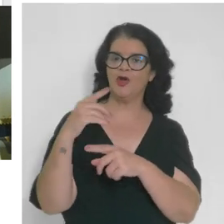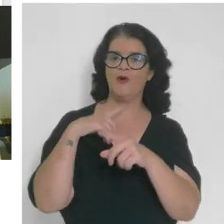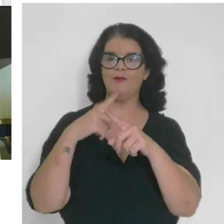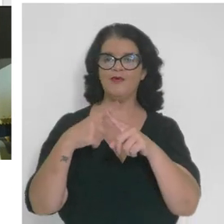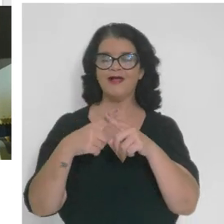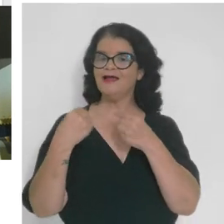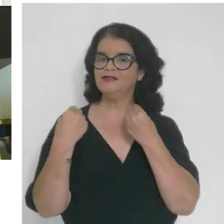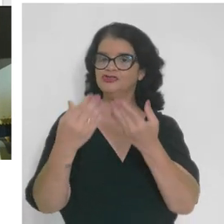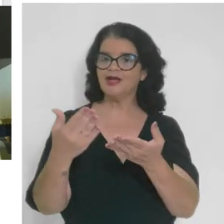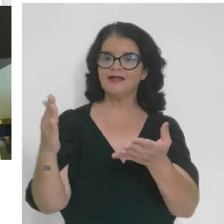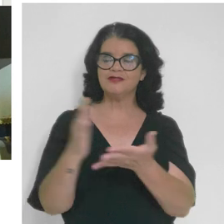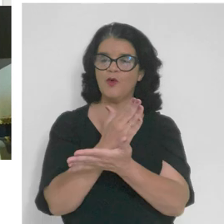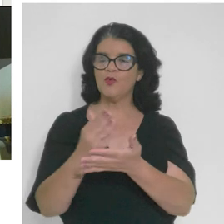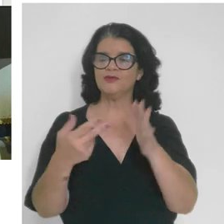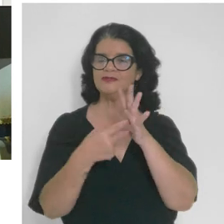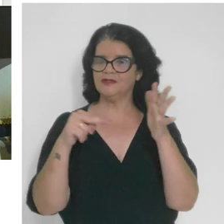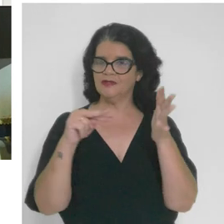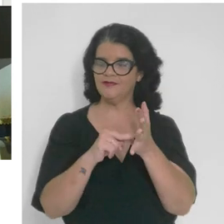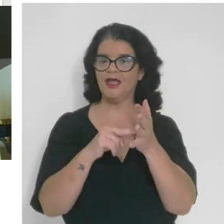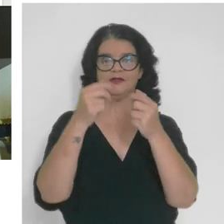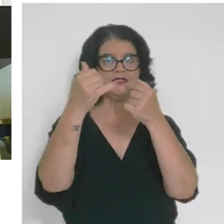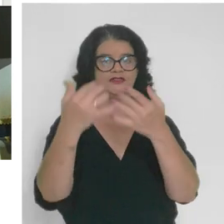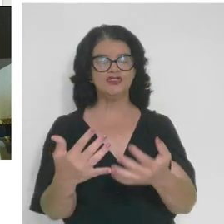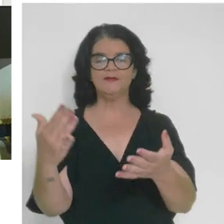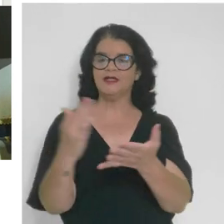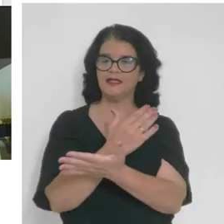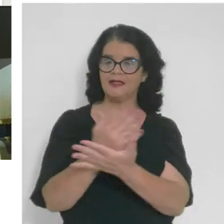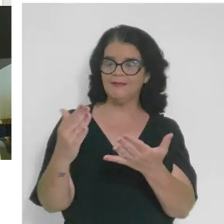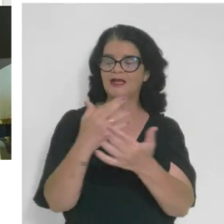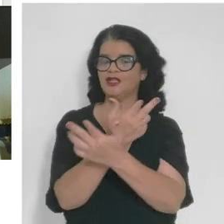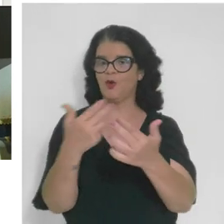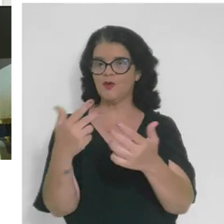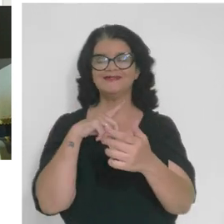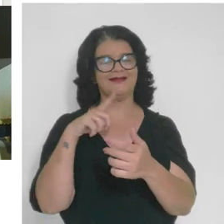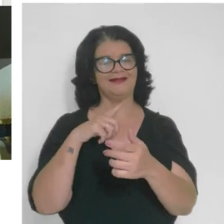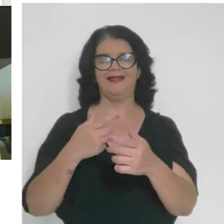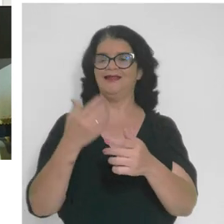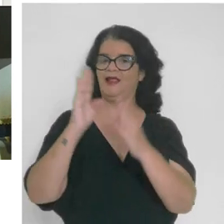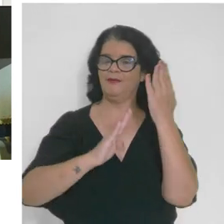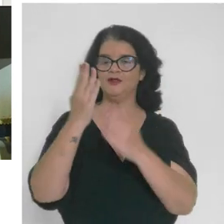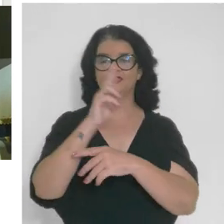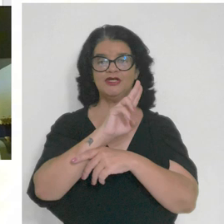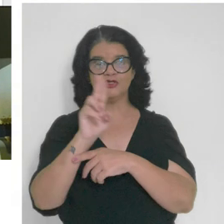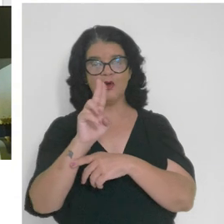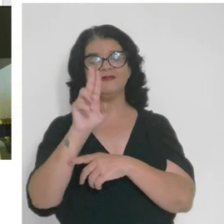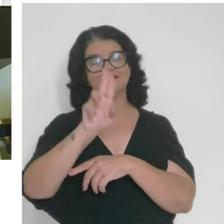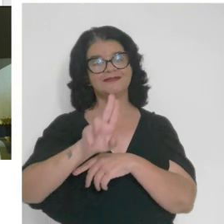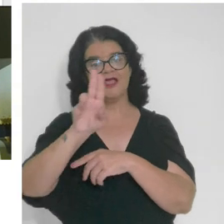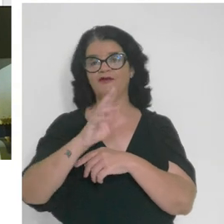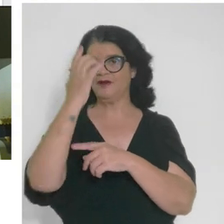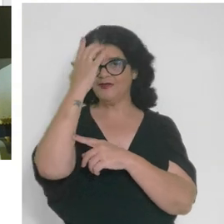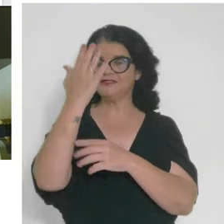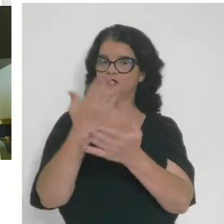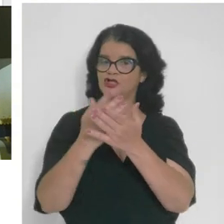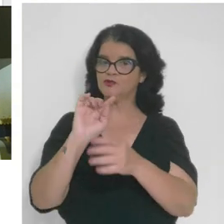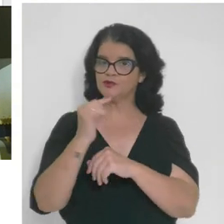eles trazem um significado. Eles explicam determinada coisa que existe na biologia. E esses nomes servem para a gente, para facilitar o estudo